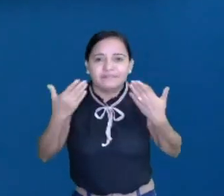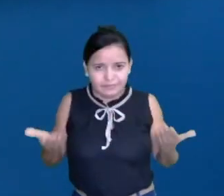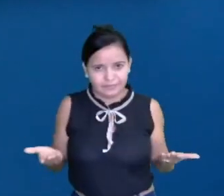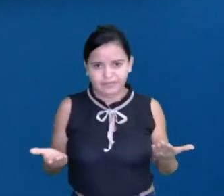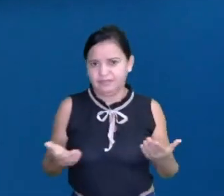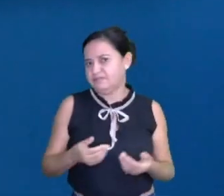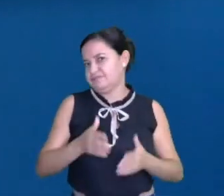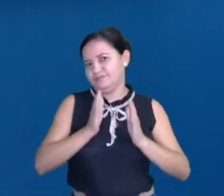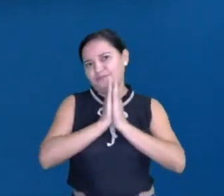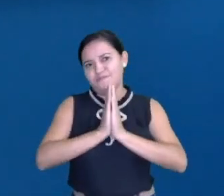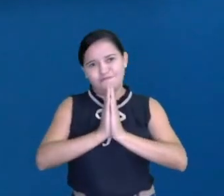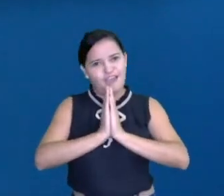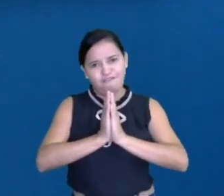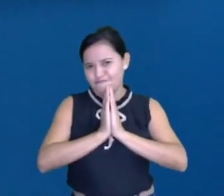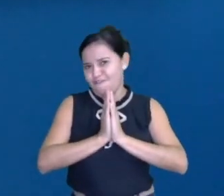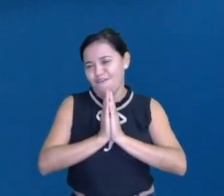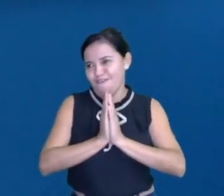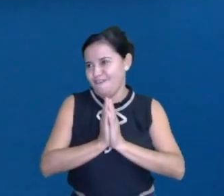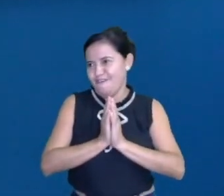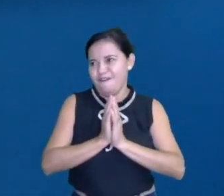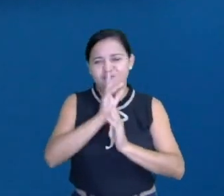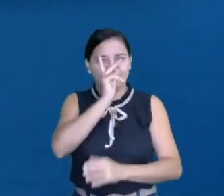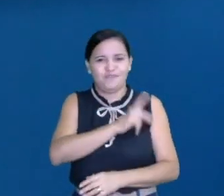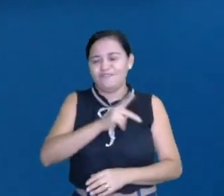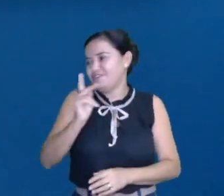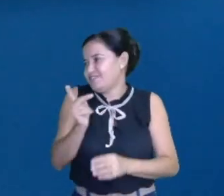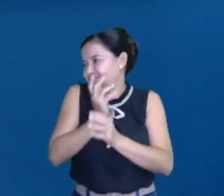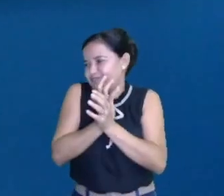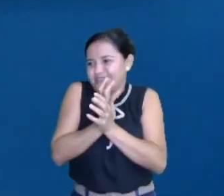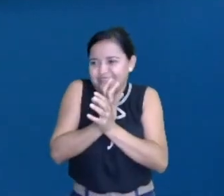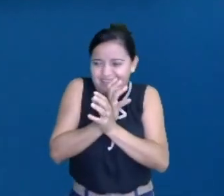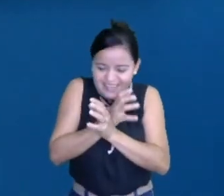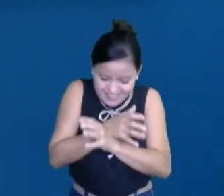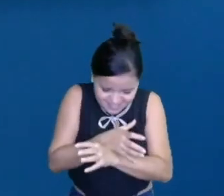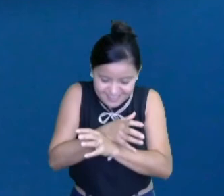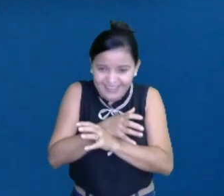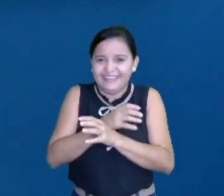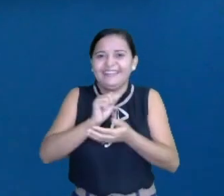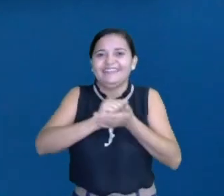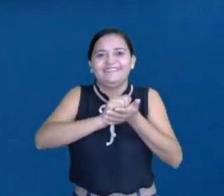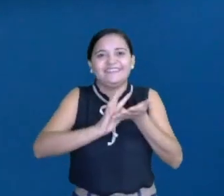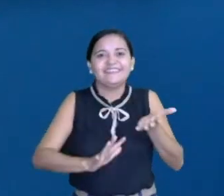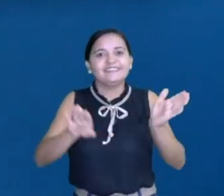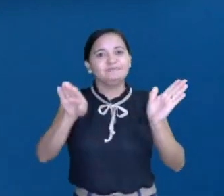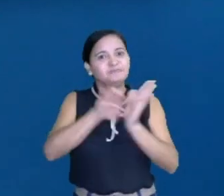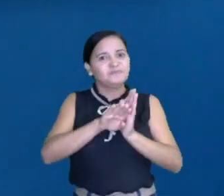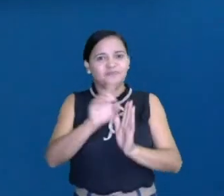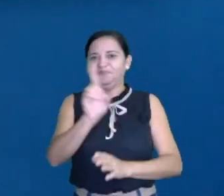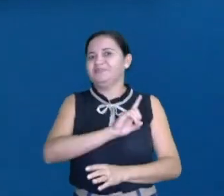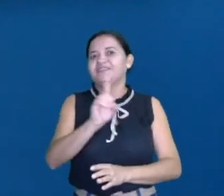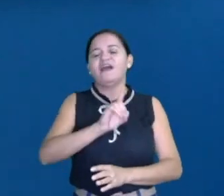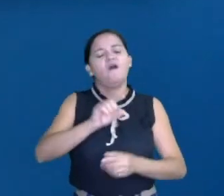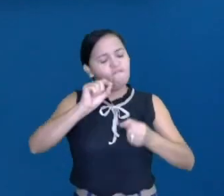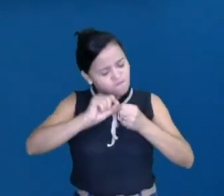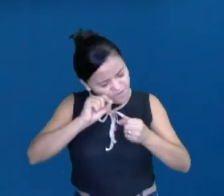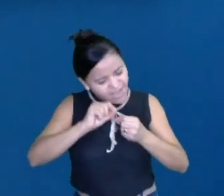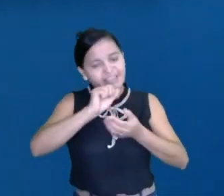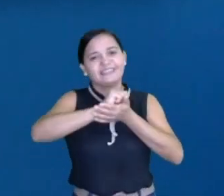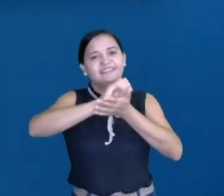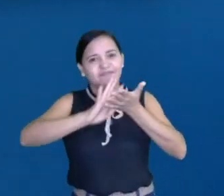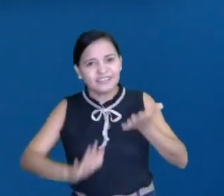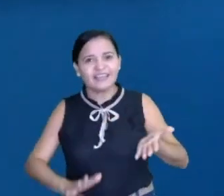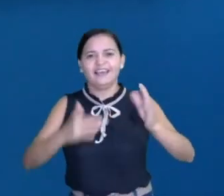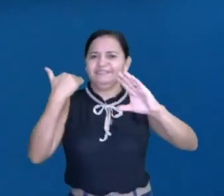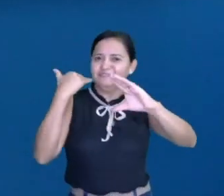deixa o professor lá virar o esqueletinho esperando a atividade chegar e nunca chega. Façam as atividades que os professores mandam